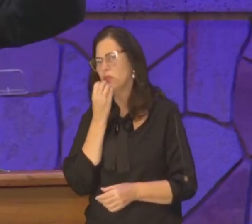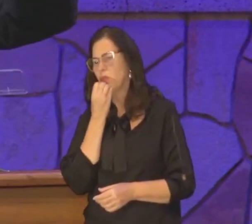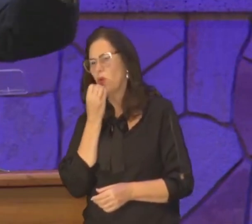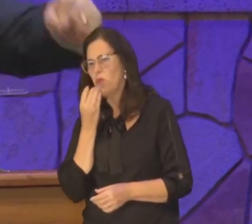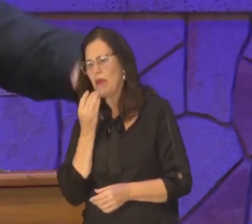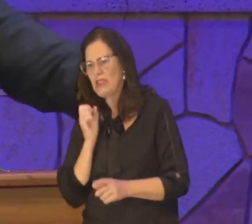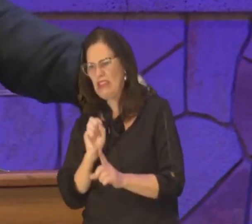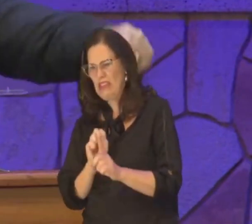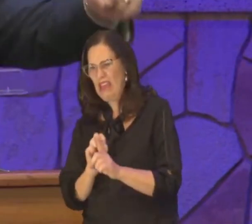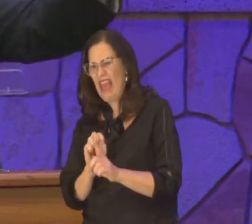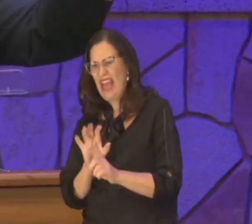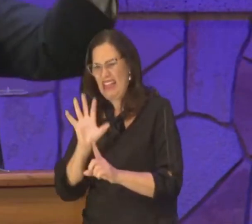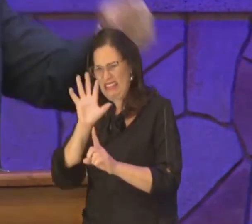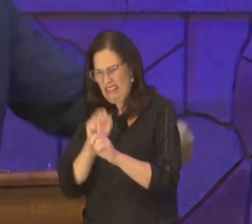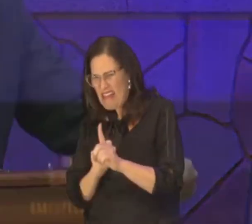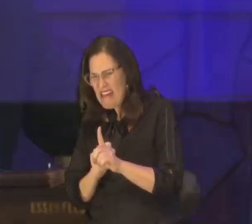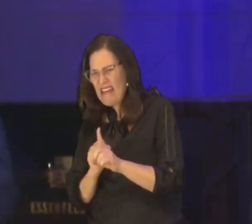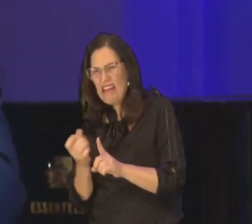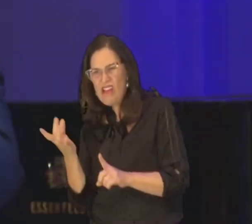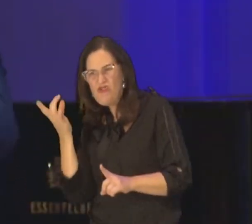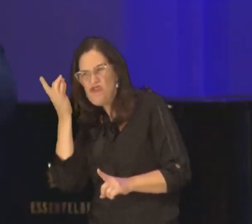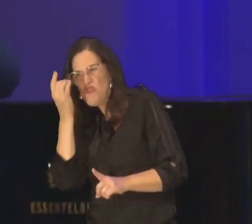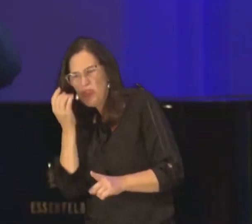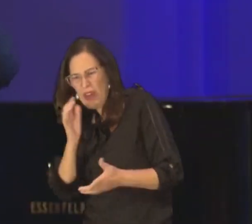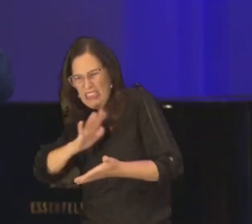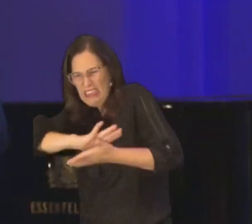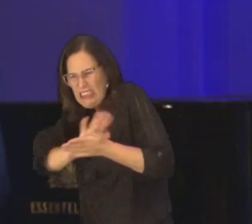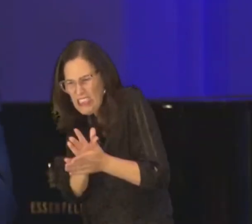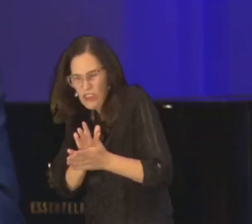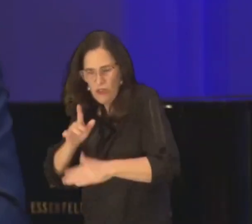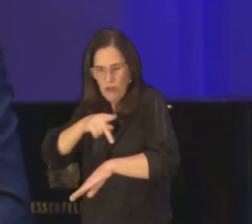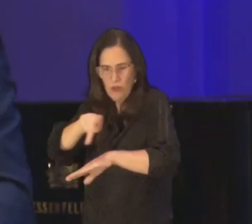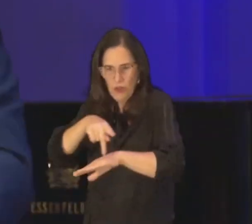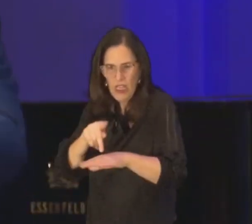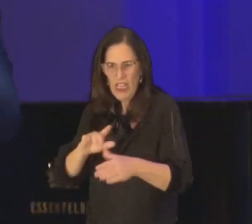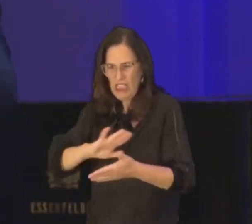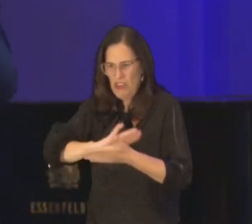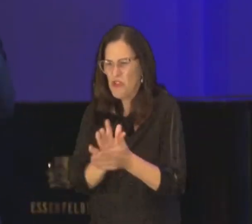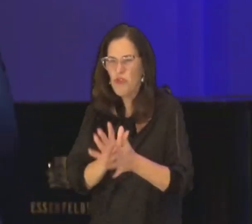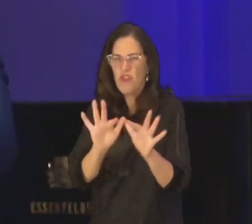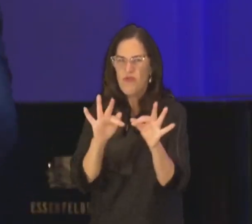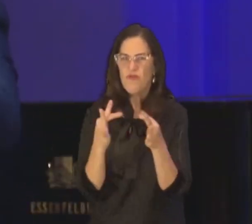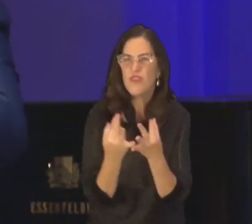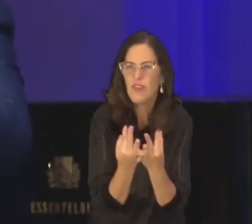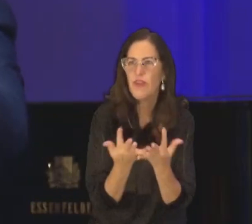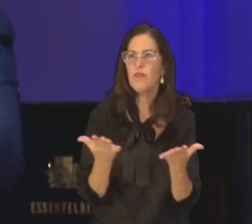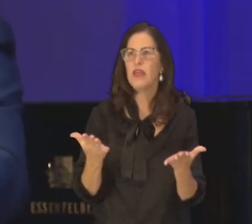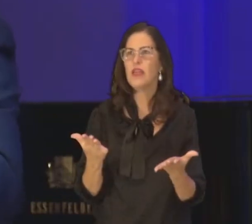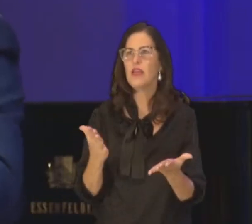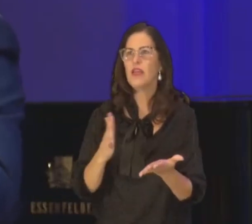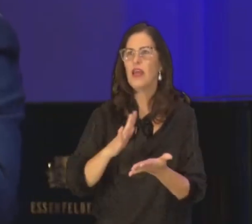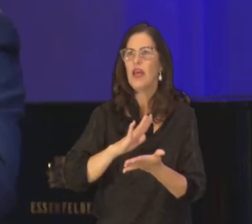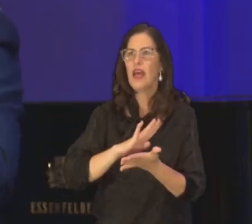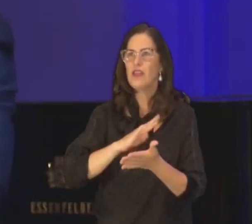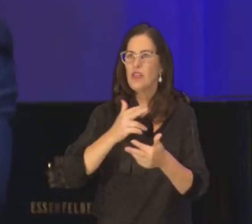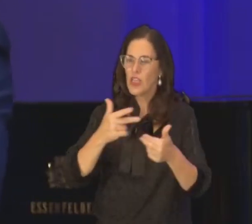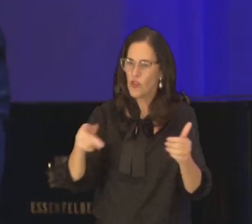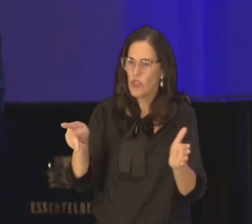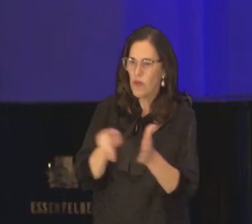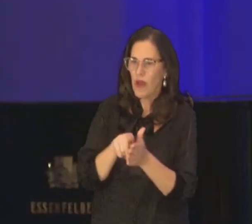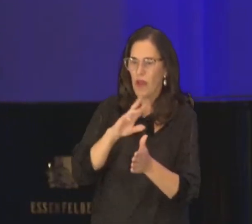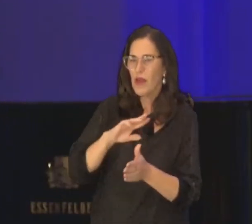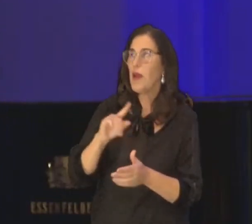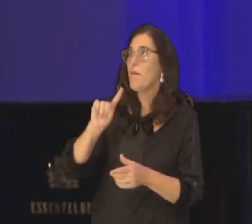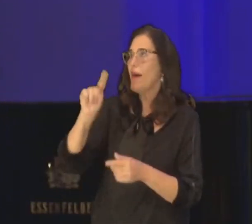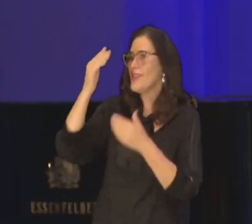demônios trabalhando para destruir uma nação, para destruir uma família, para destruir as obras de Deus, mas graças a